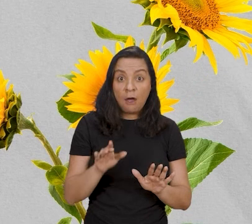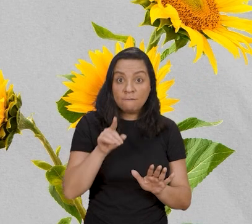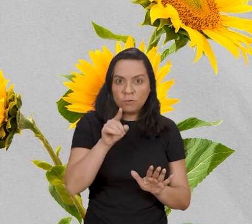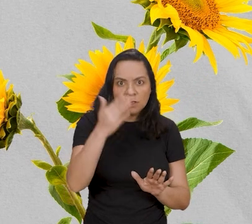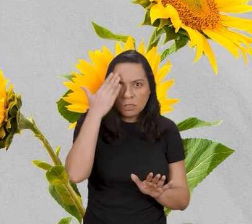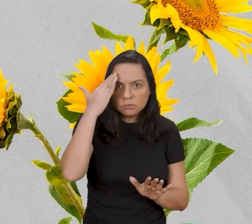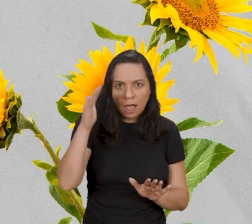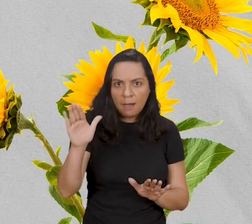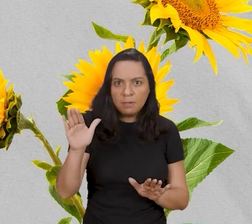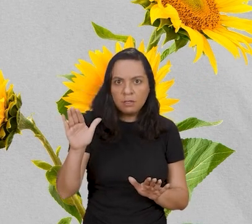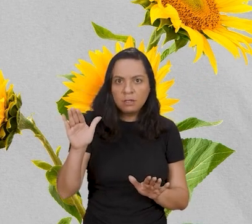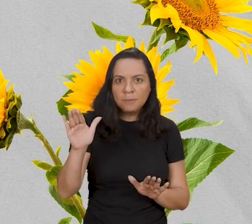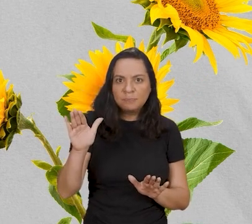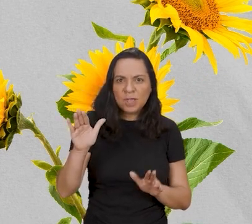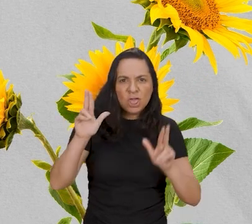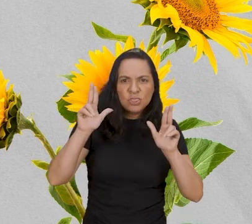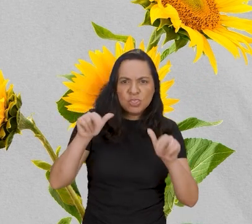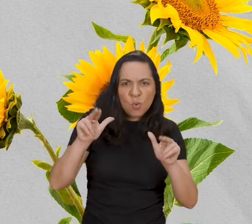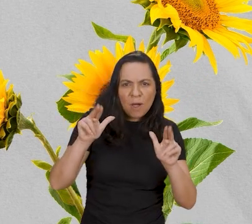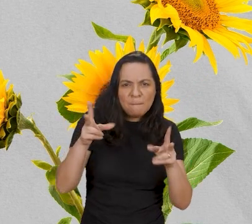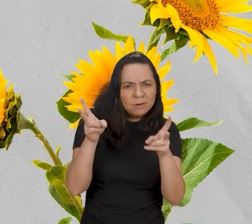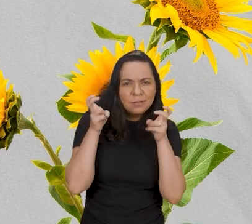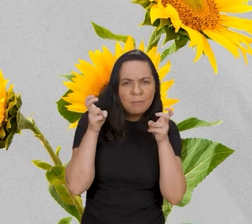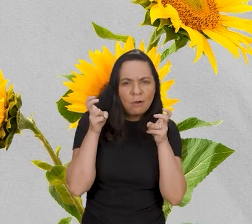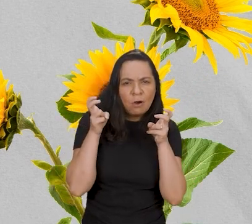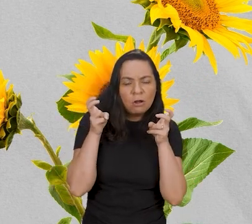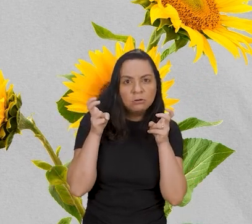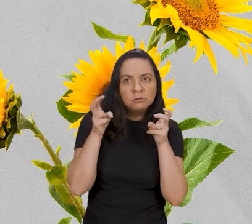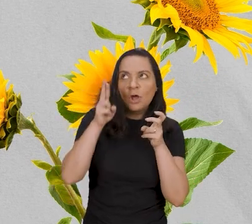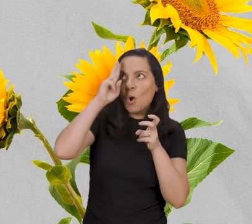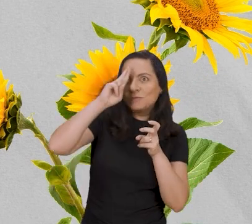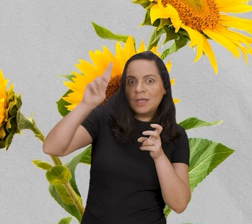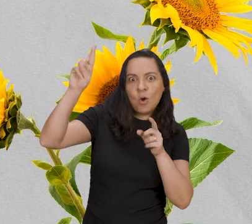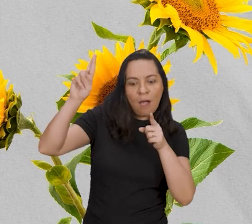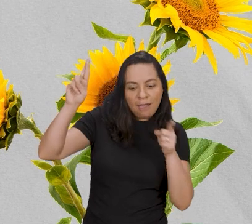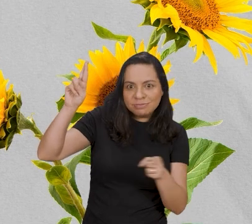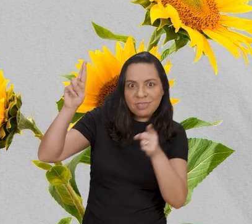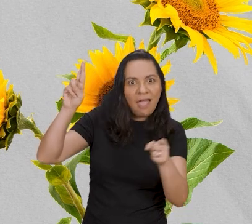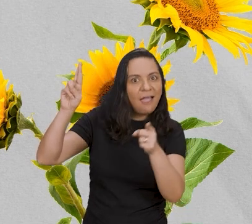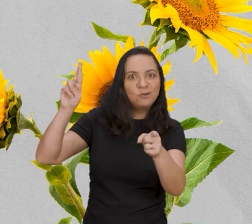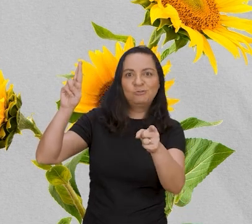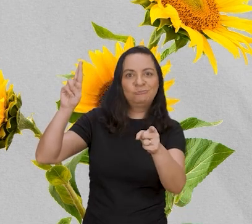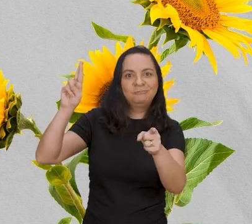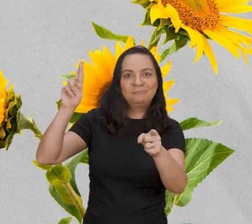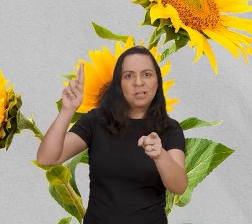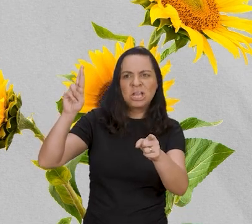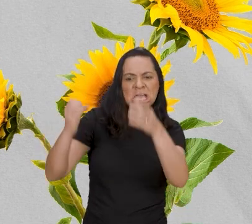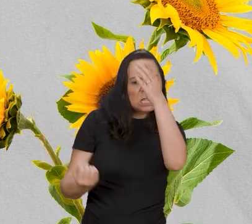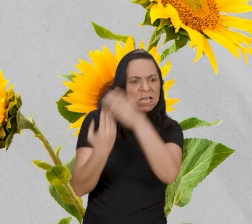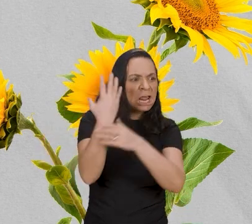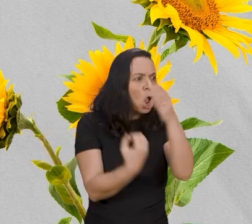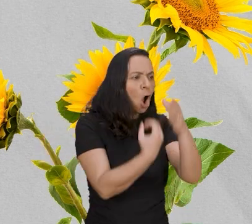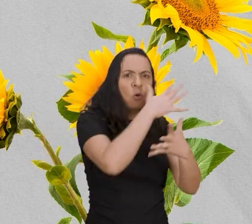que você não sabe? Nunca ouviu falar? O Senhor é o Deus eterno, o Criador